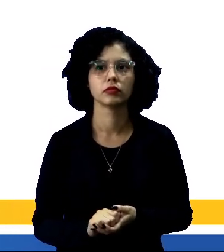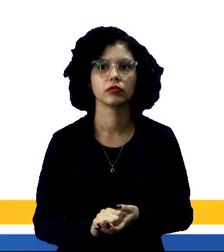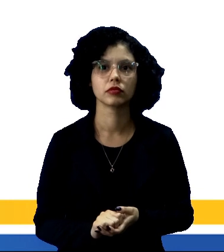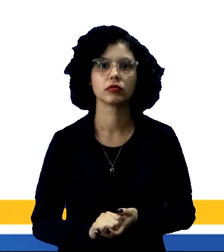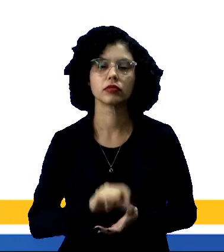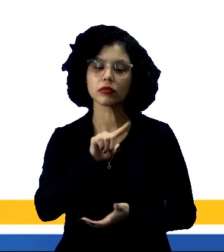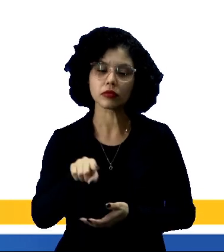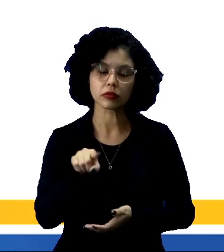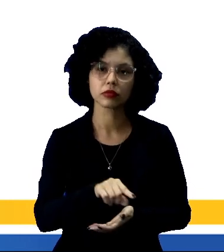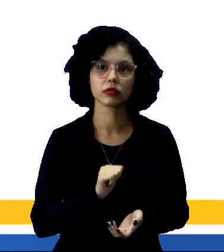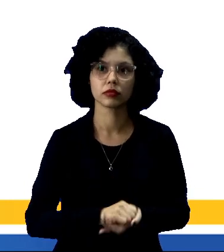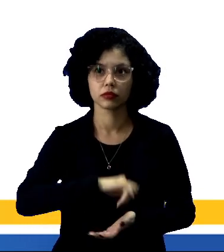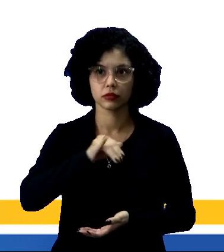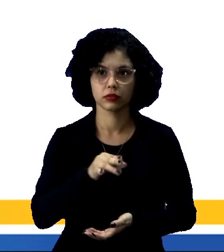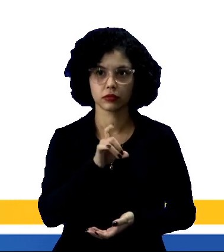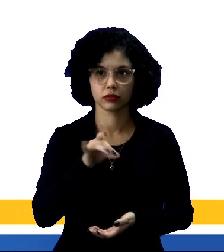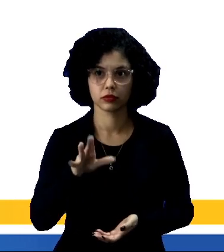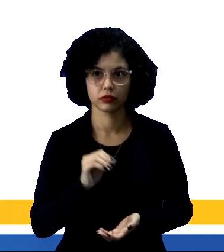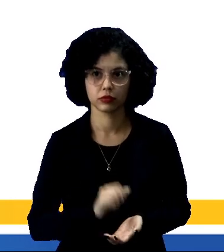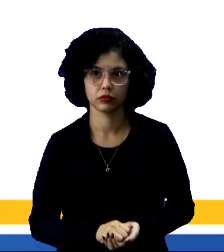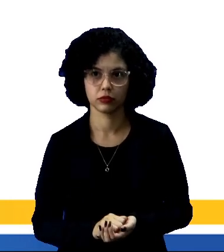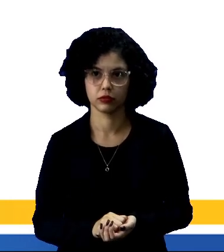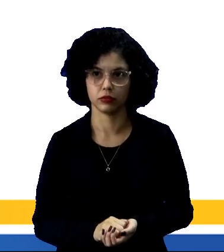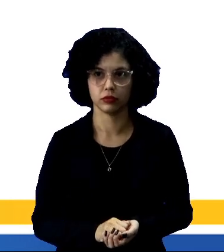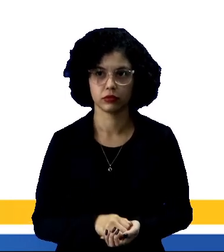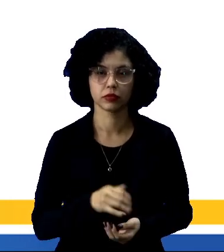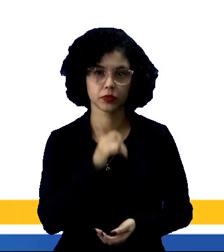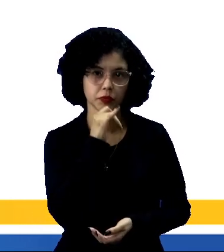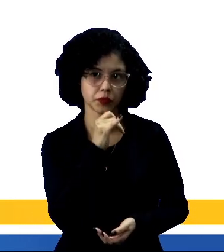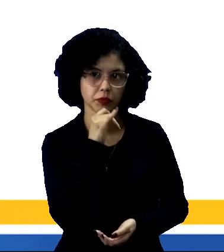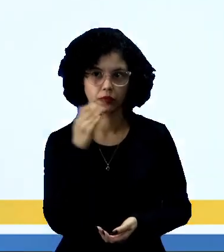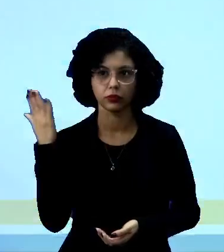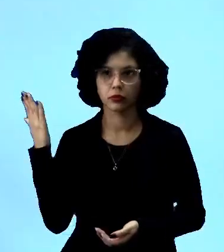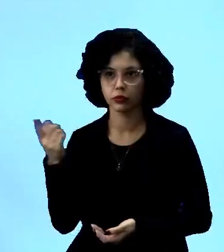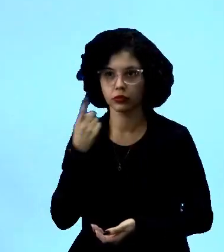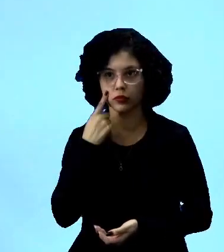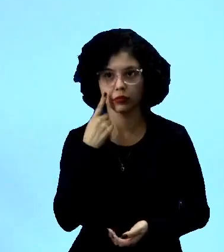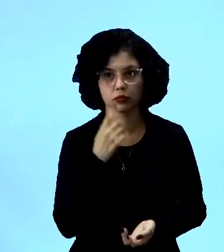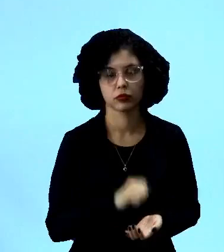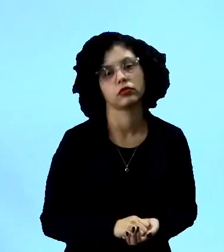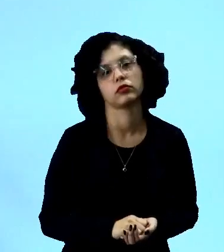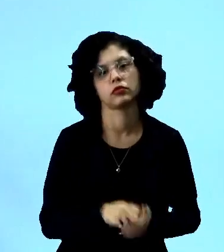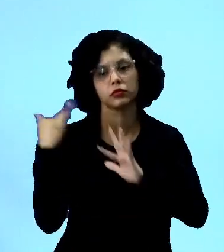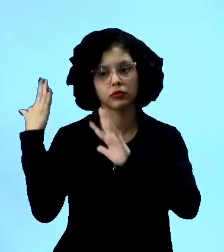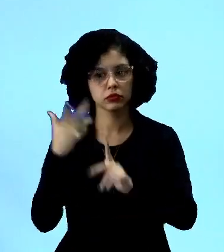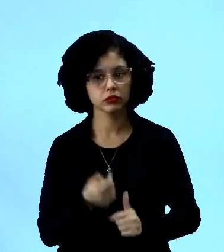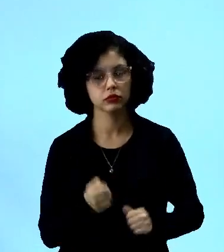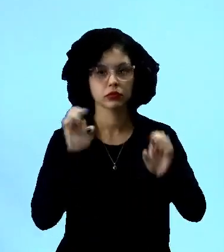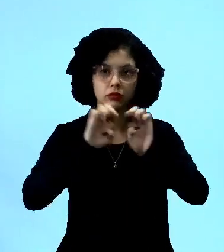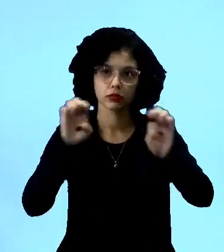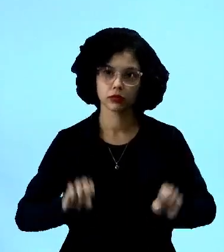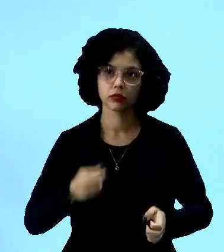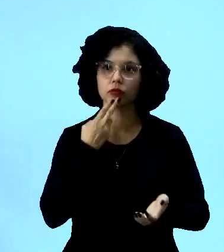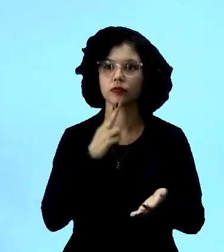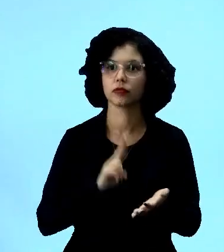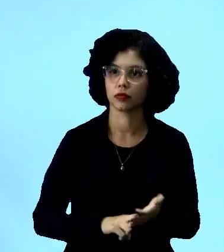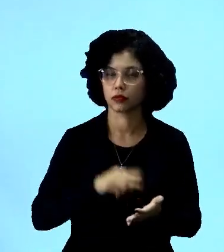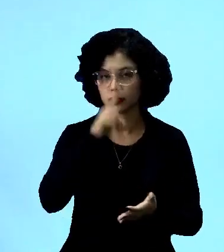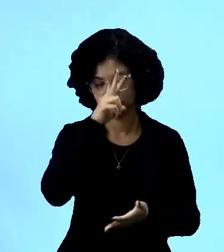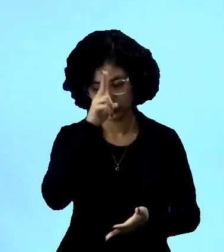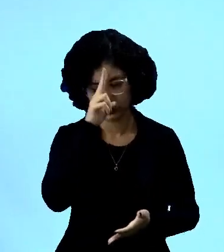a assinatura, João da Silva. Olha só, gente. Vocês relembraram a estrutura da carta